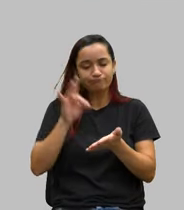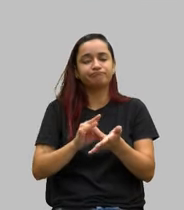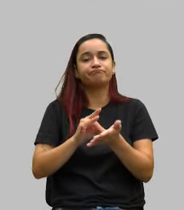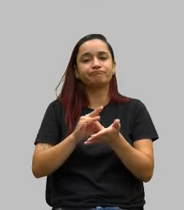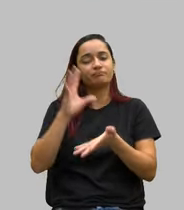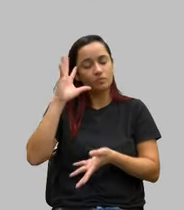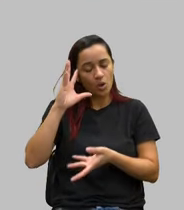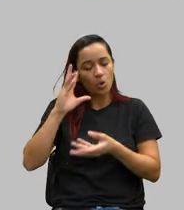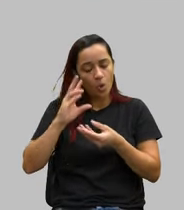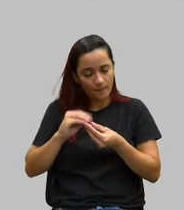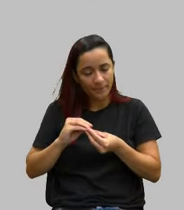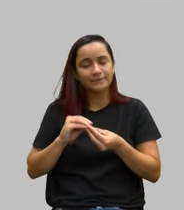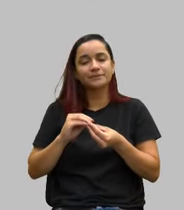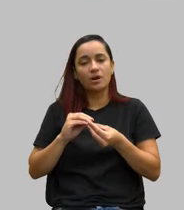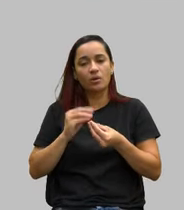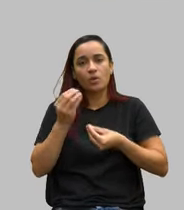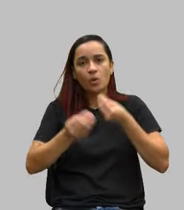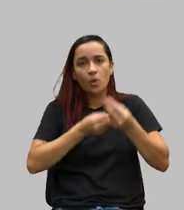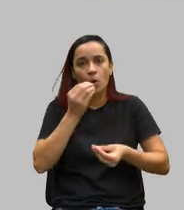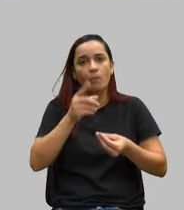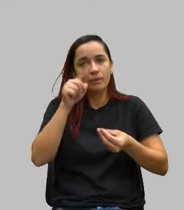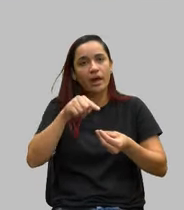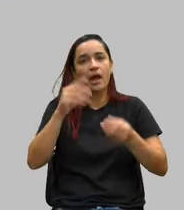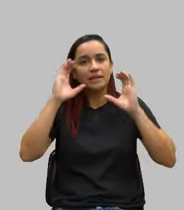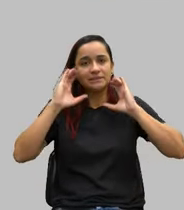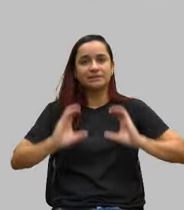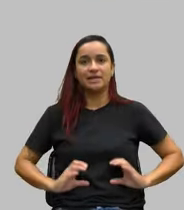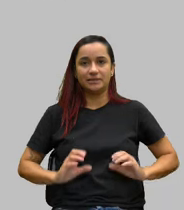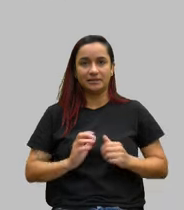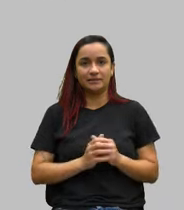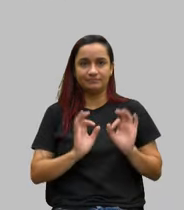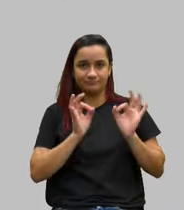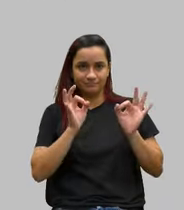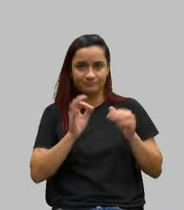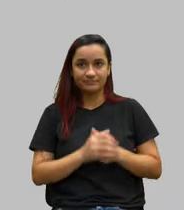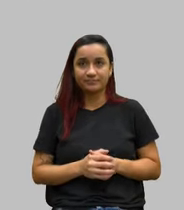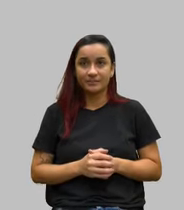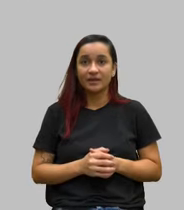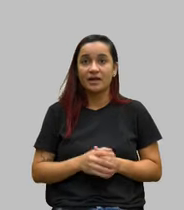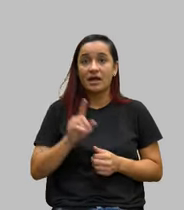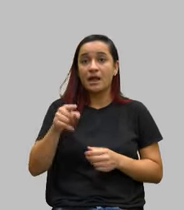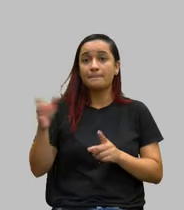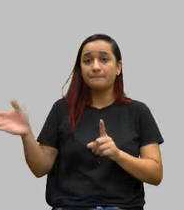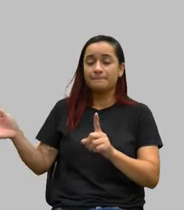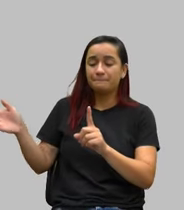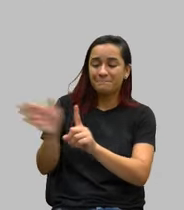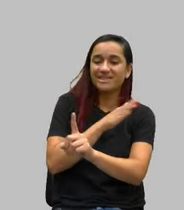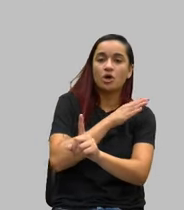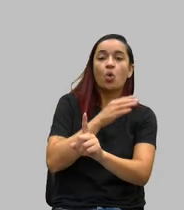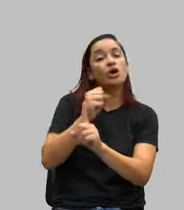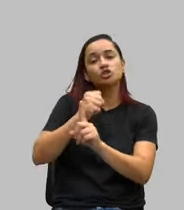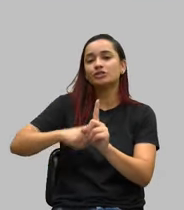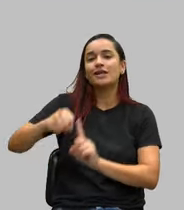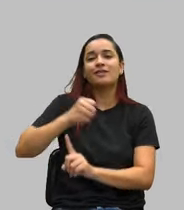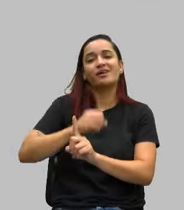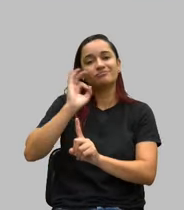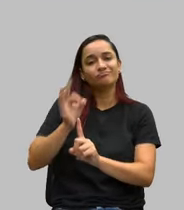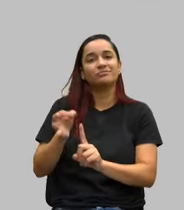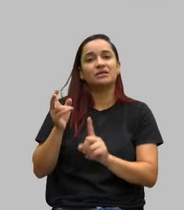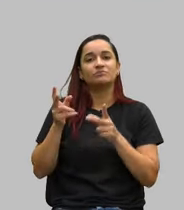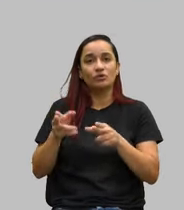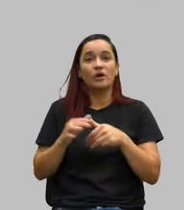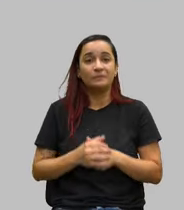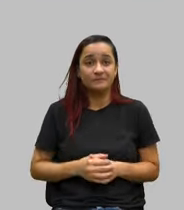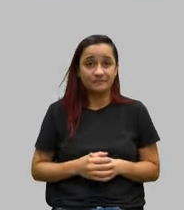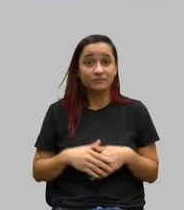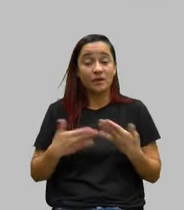compreensão exata do exercício de cidadania não é isso secretário ele deu um tapa na sociedade por isso secretário nós